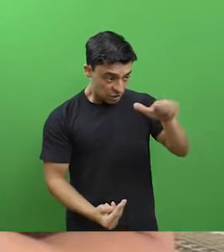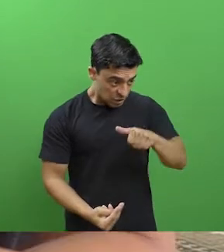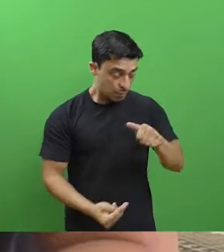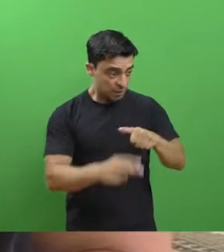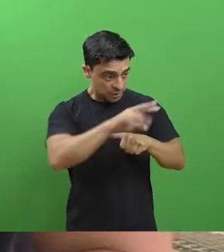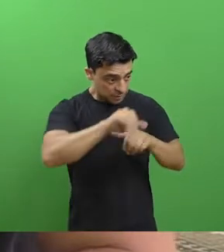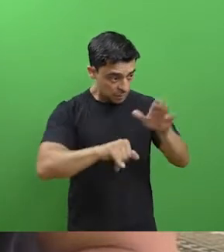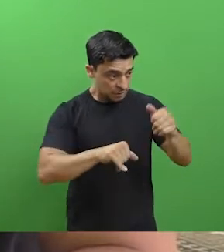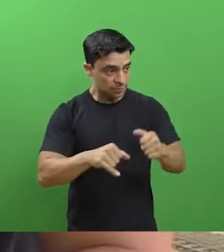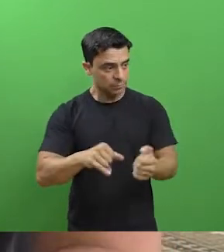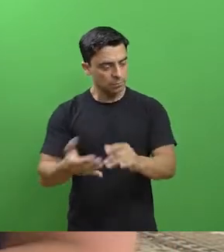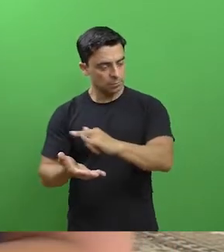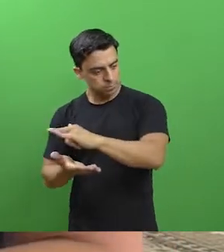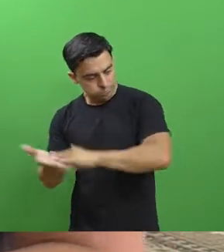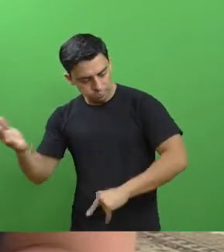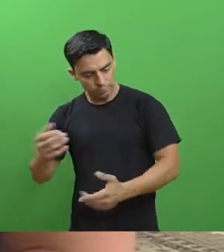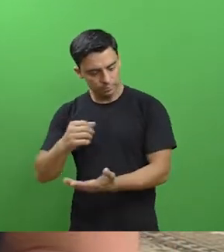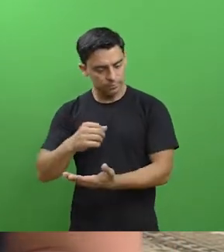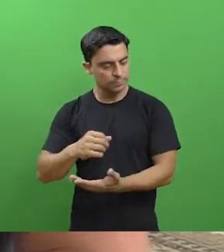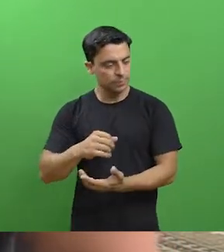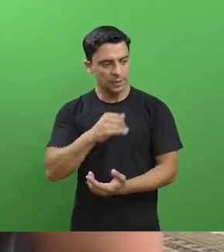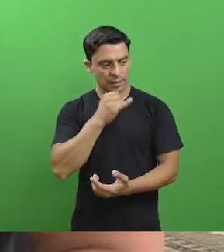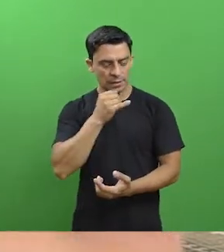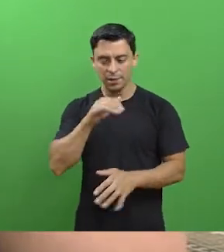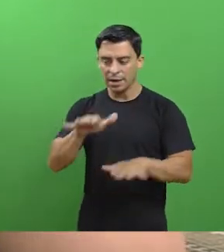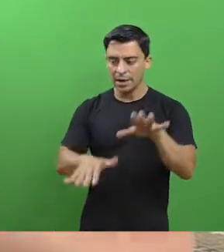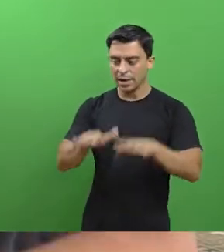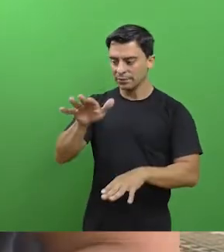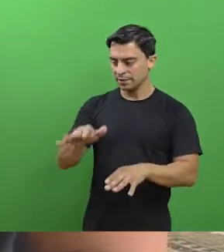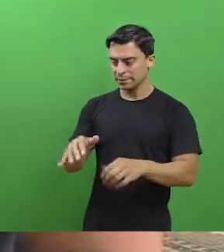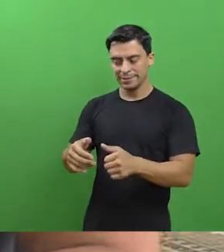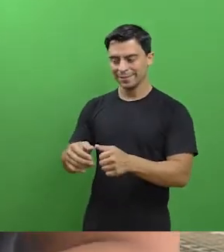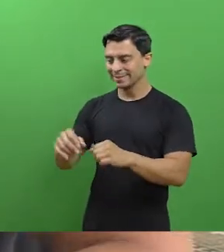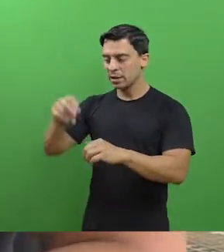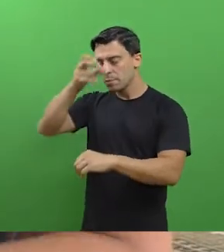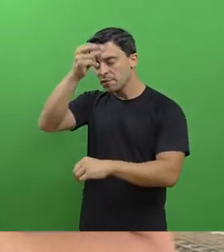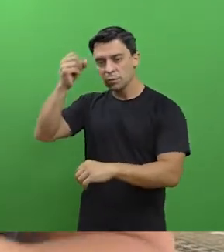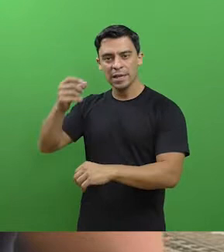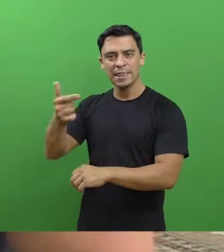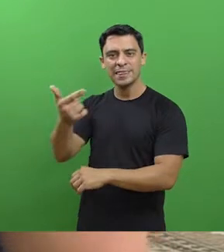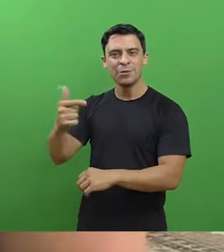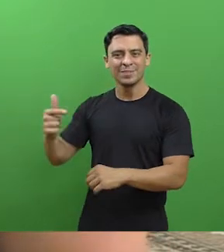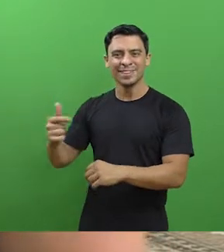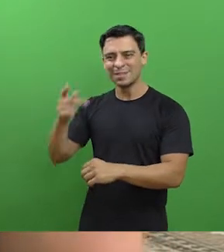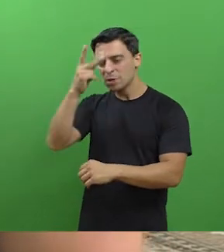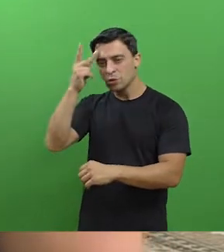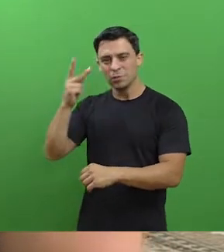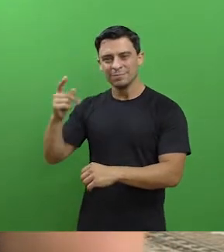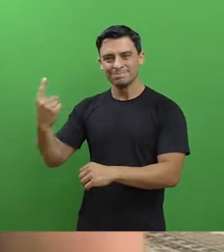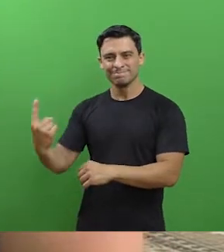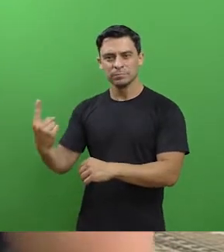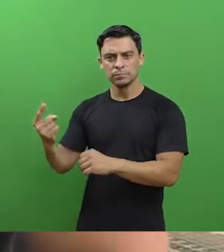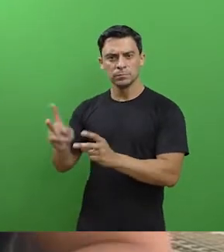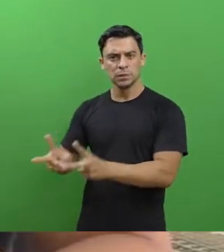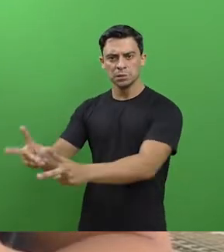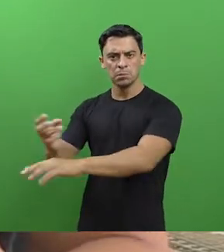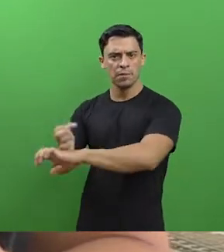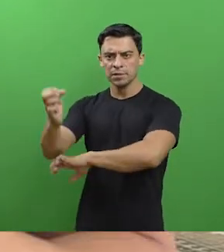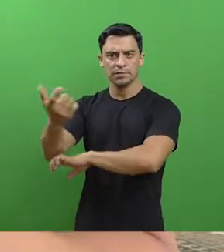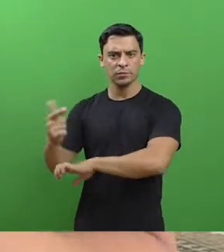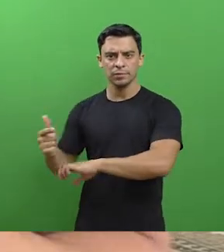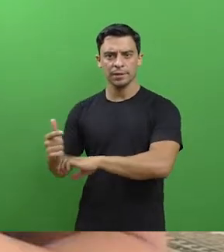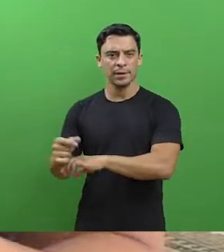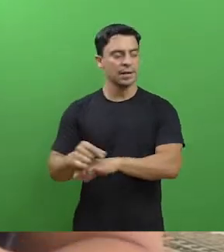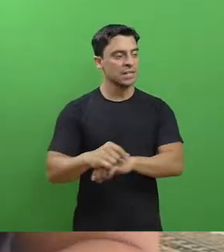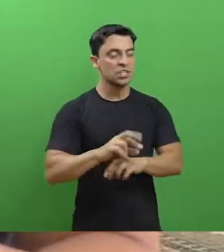alguns casos, às vezes, daí como não tem um profissional lá dentro, né, daí todo ano é uma pessoa diferente. E às vezes fica